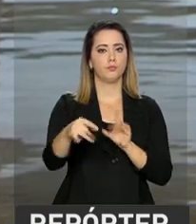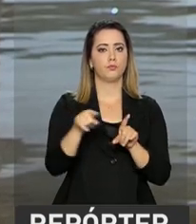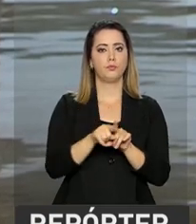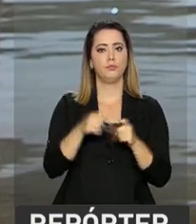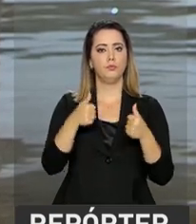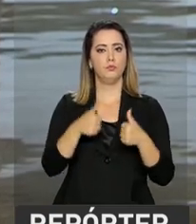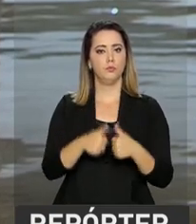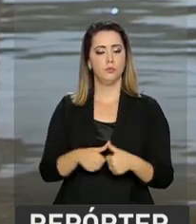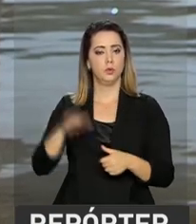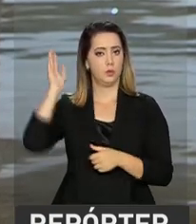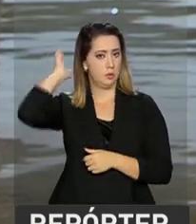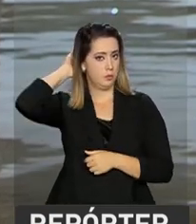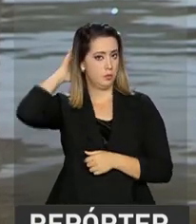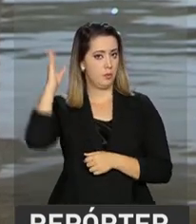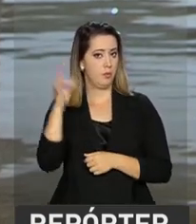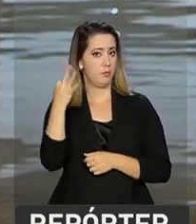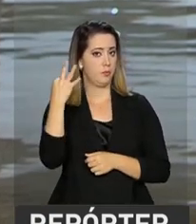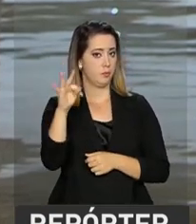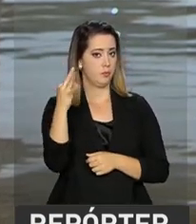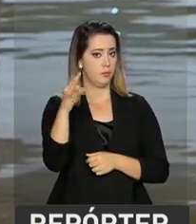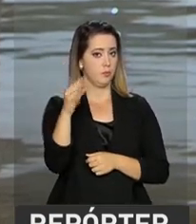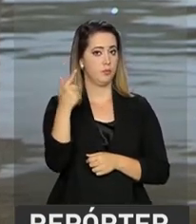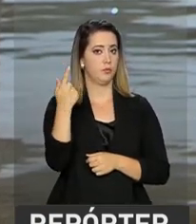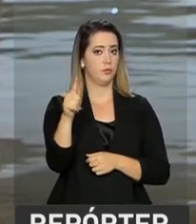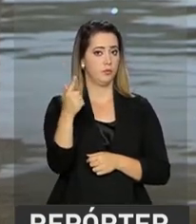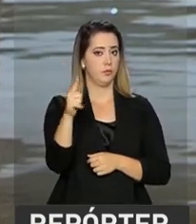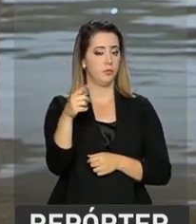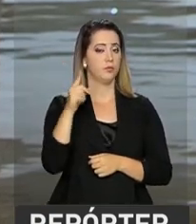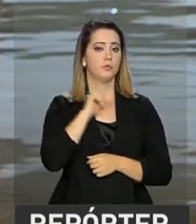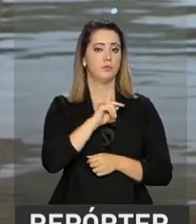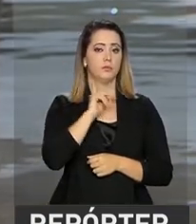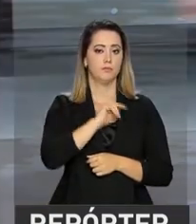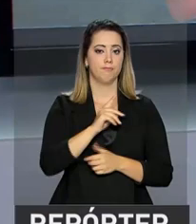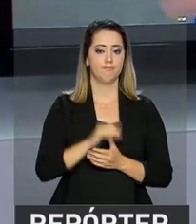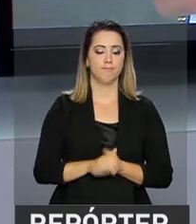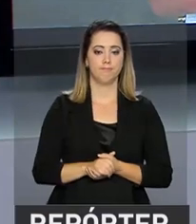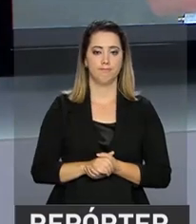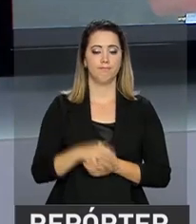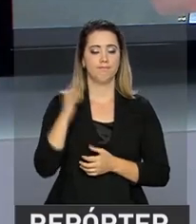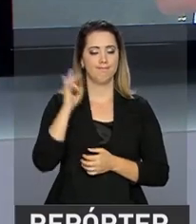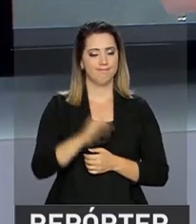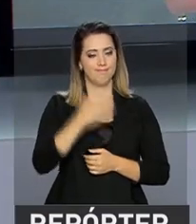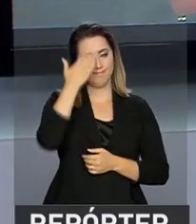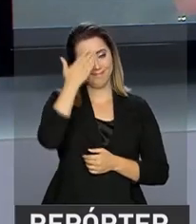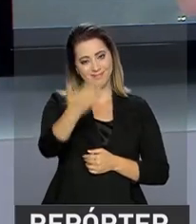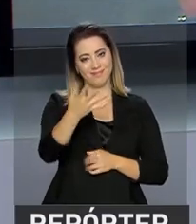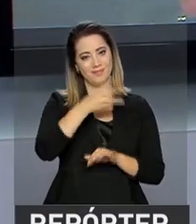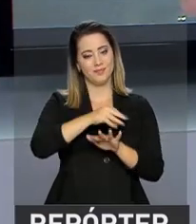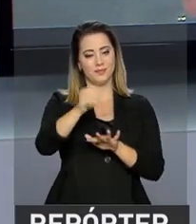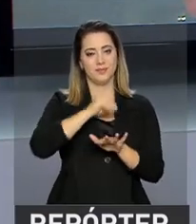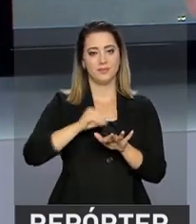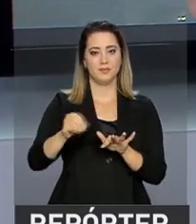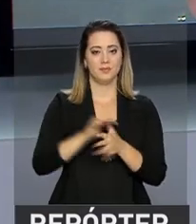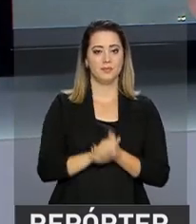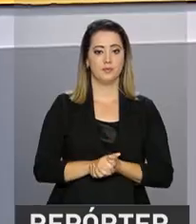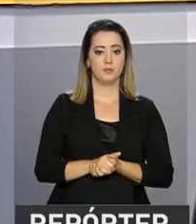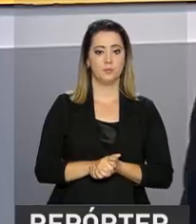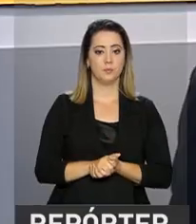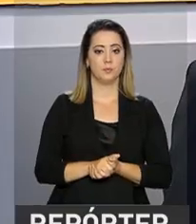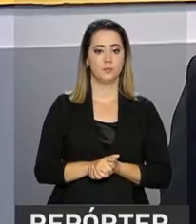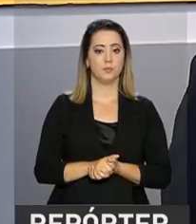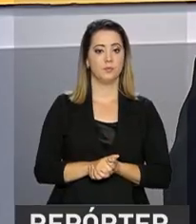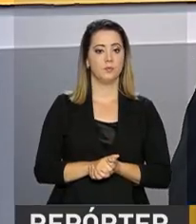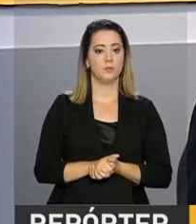pelos estados do pará tocantins goiás e minas gerais roberto acerto ana brigado pelas informações